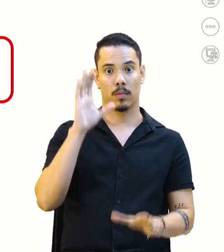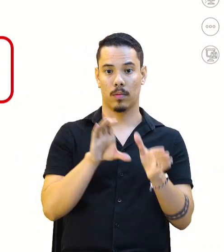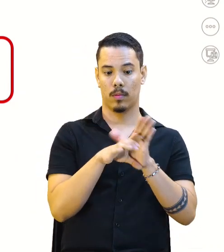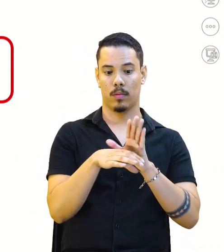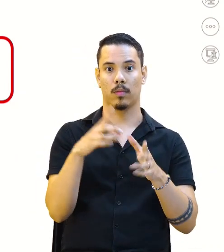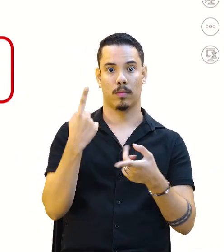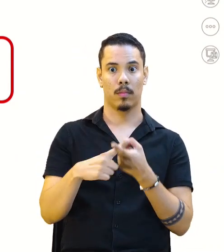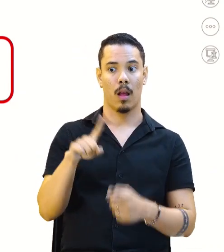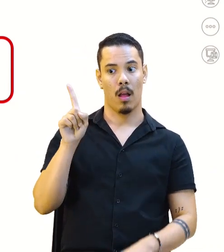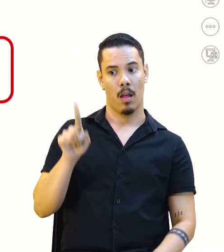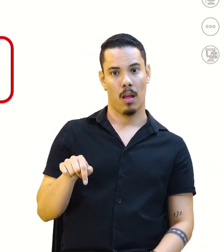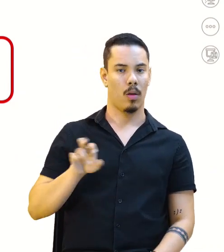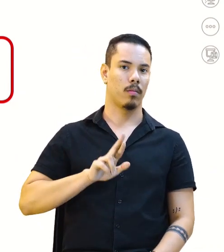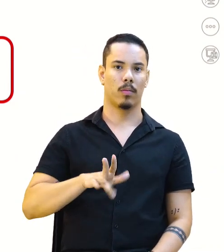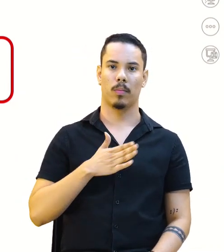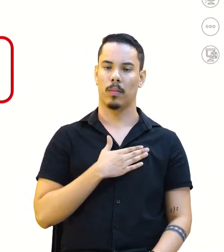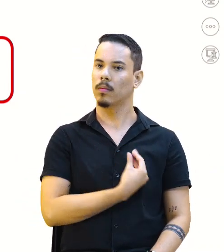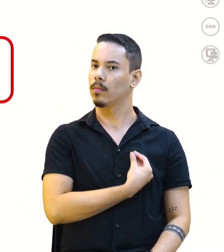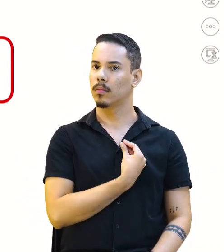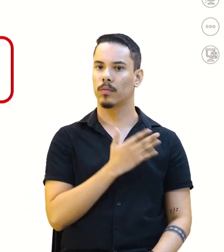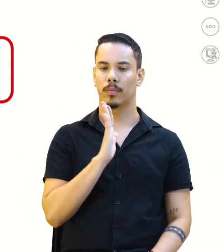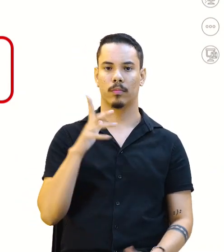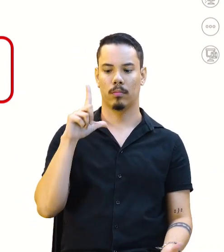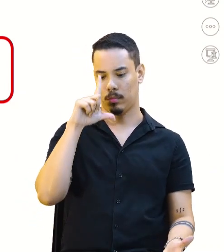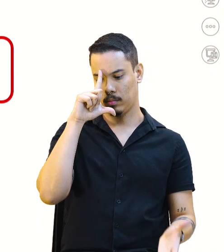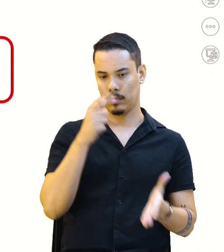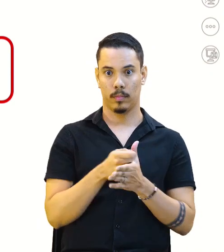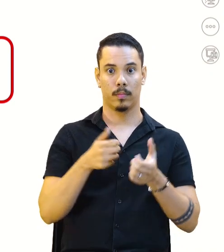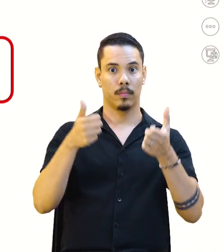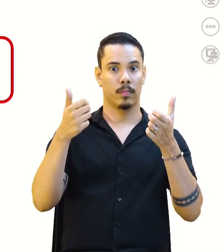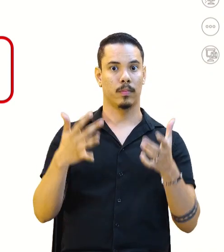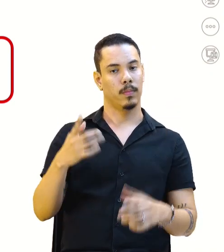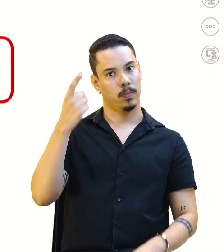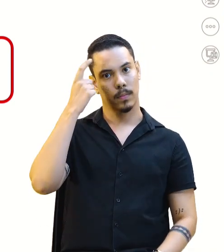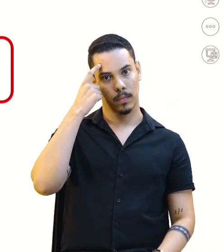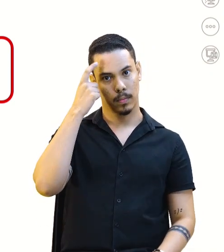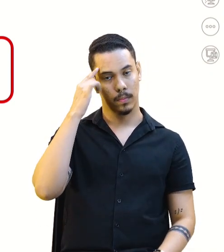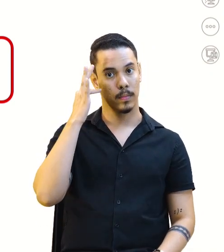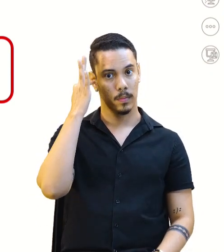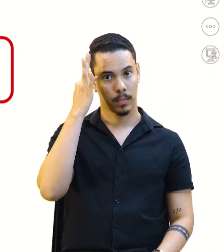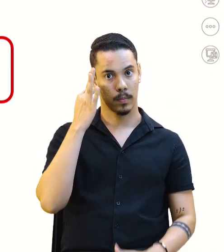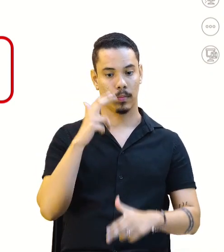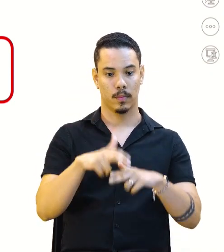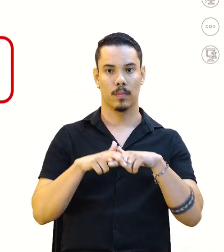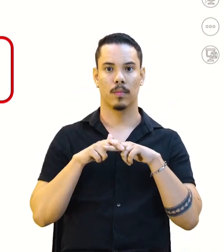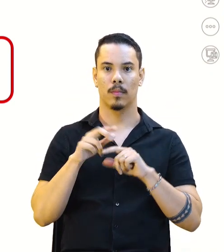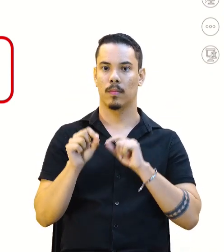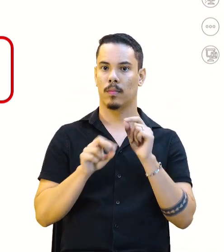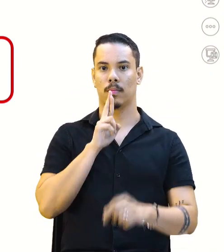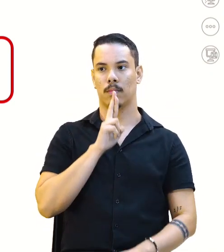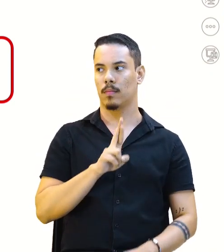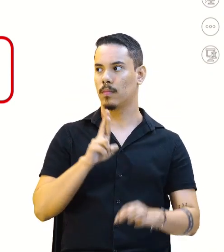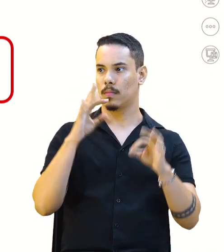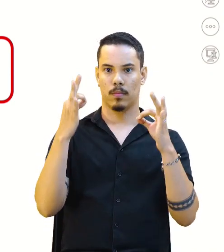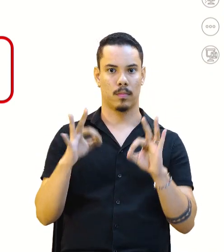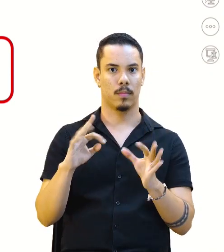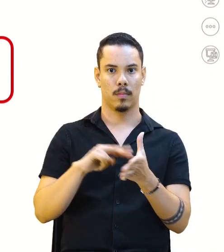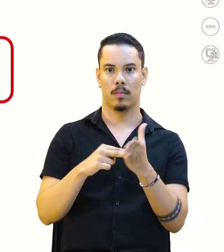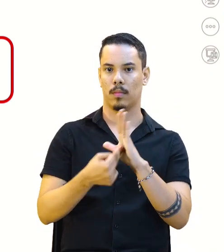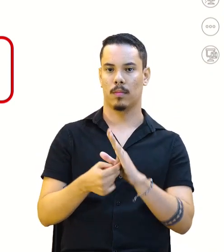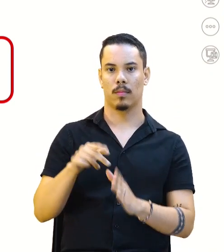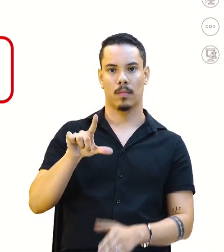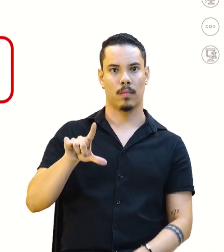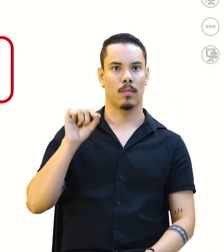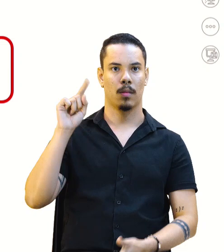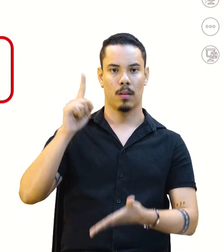ou não para a nossa vida, já determina um pensamento filosófico. Então, a resposta correta é a alternativa